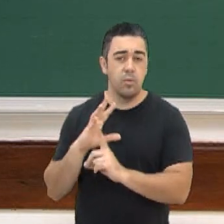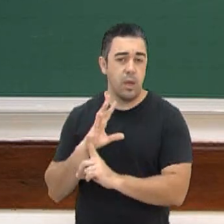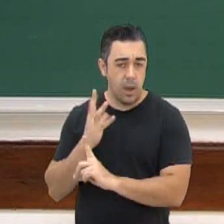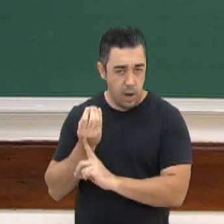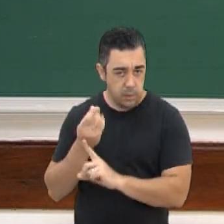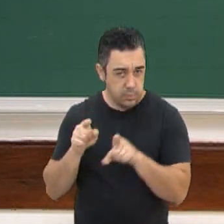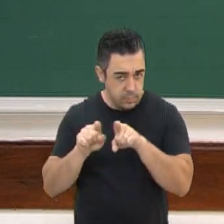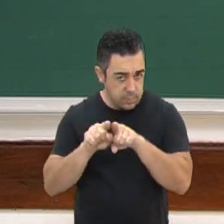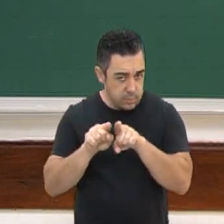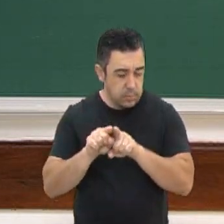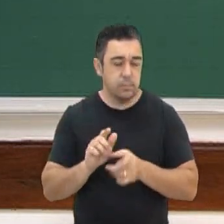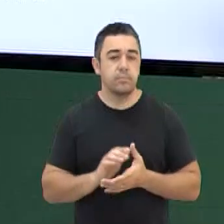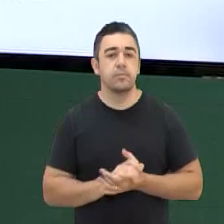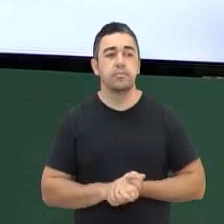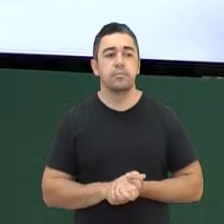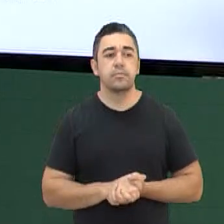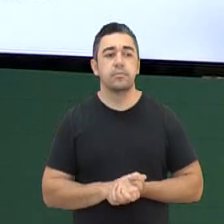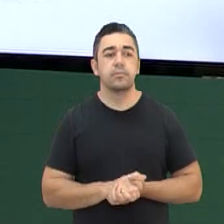arte.